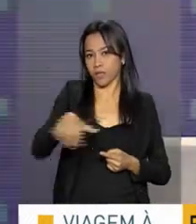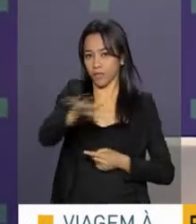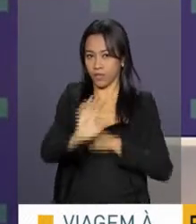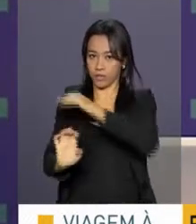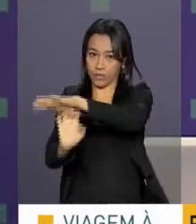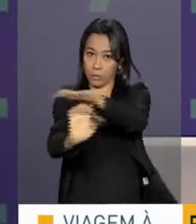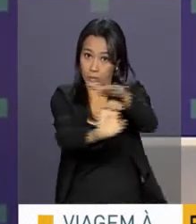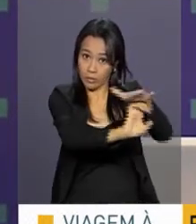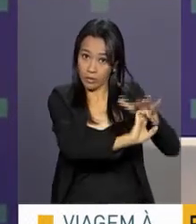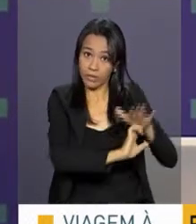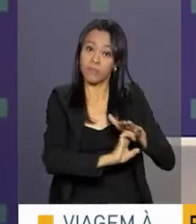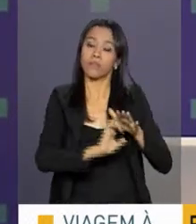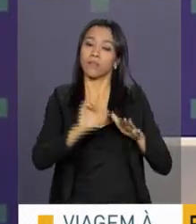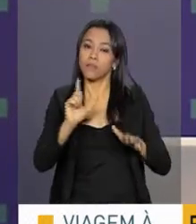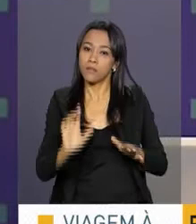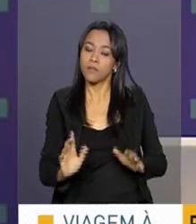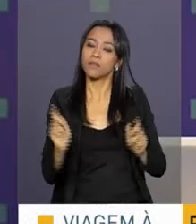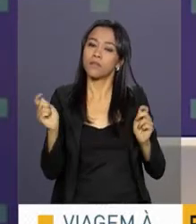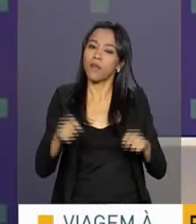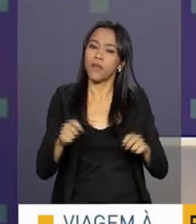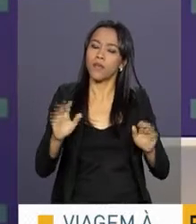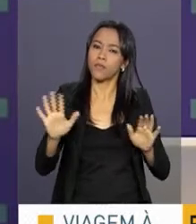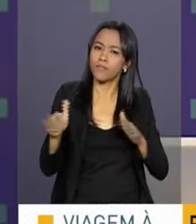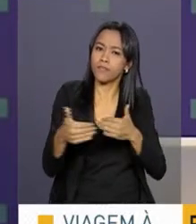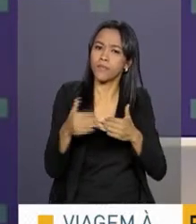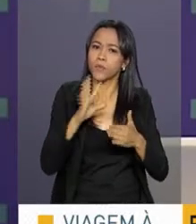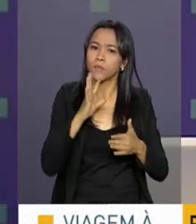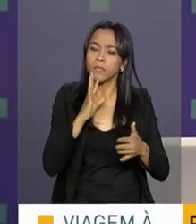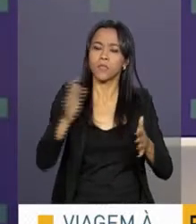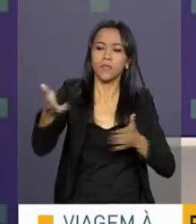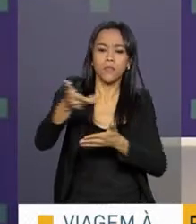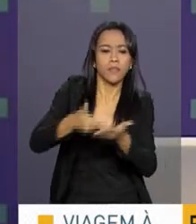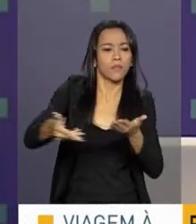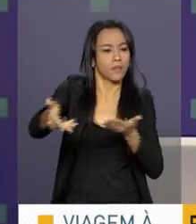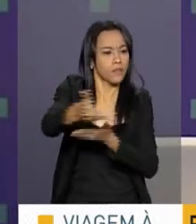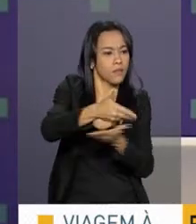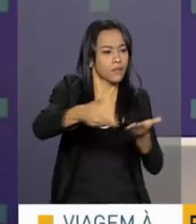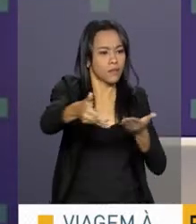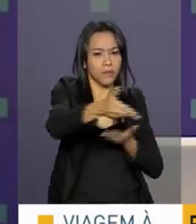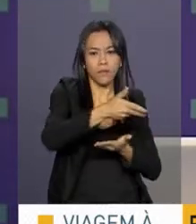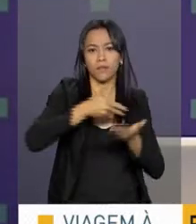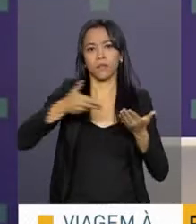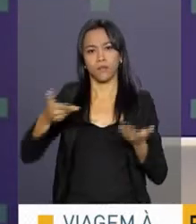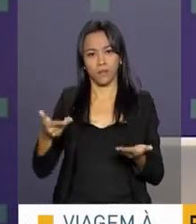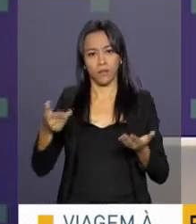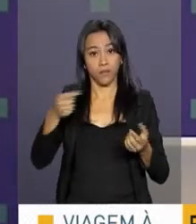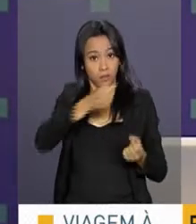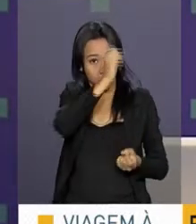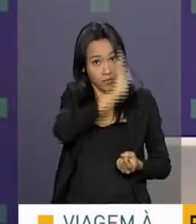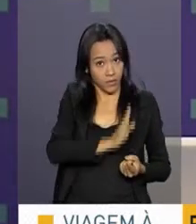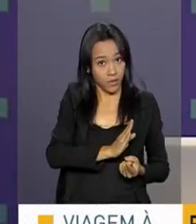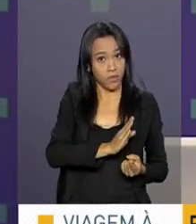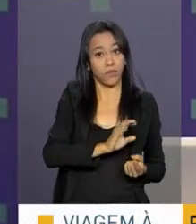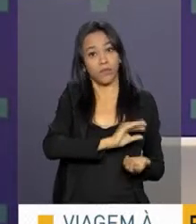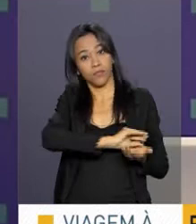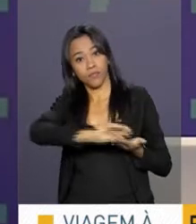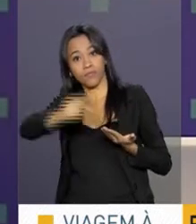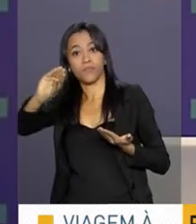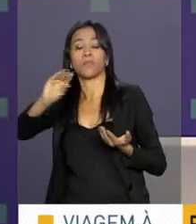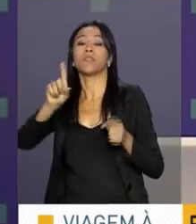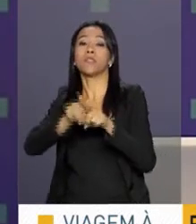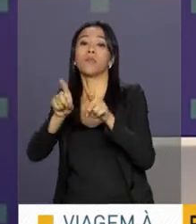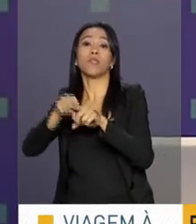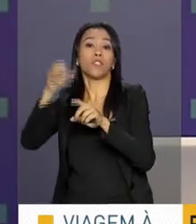se visitado, têm se conhecido e têm realizado negócios e investimentos, tanto no Brasil quanto na